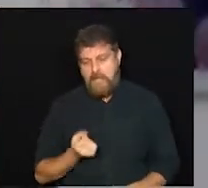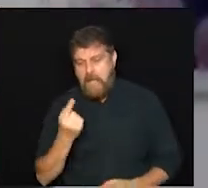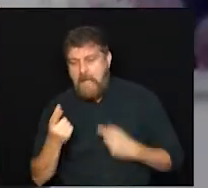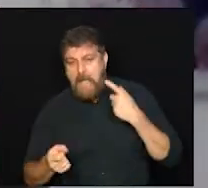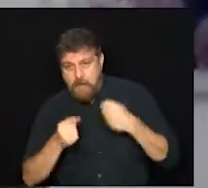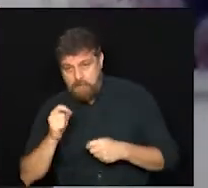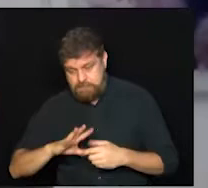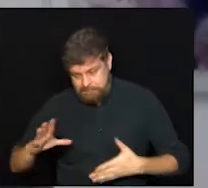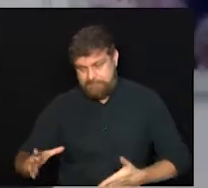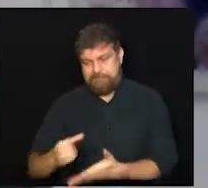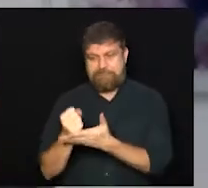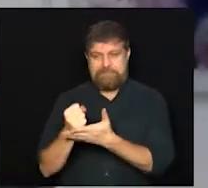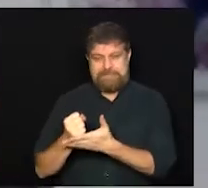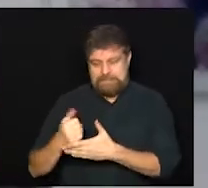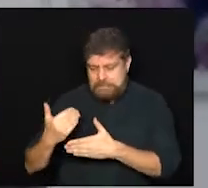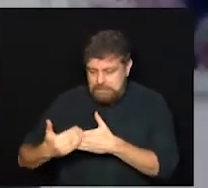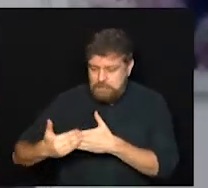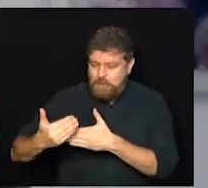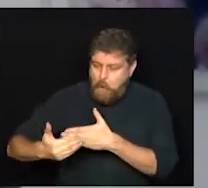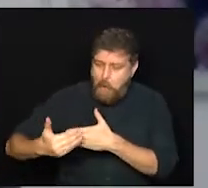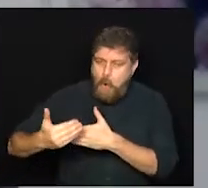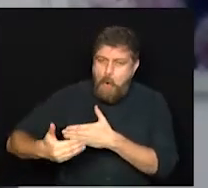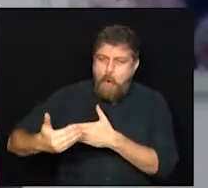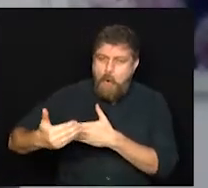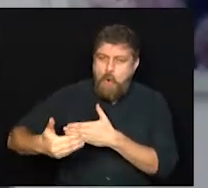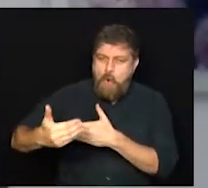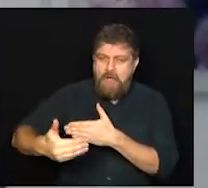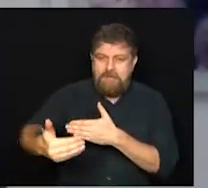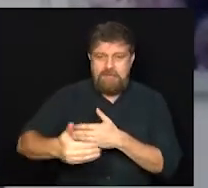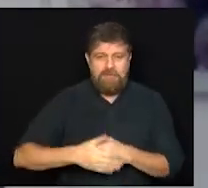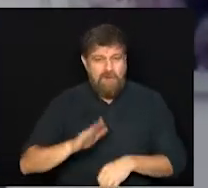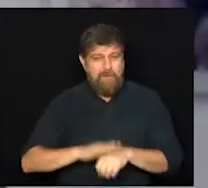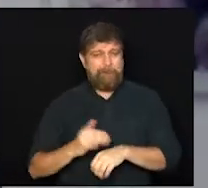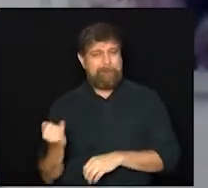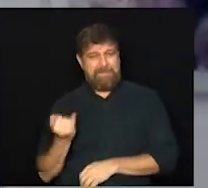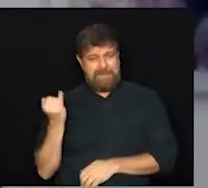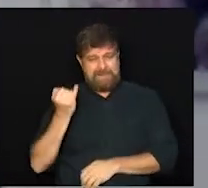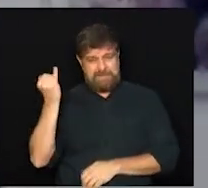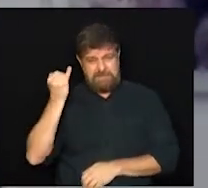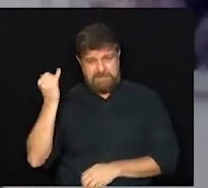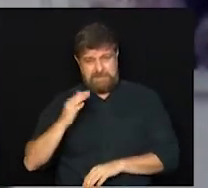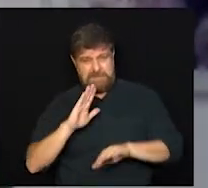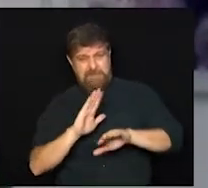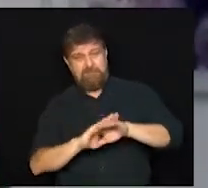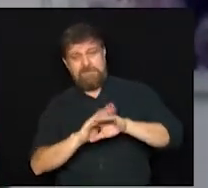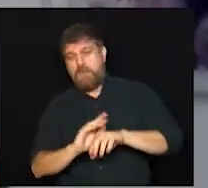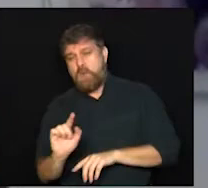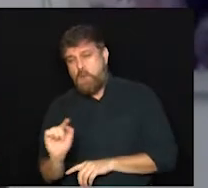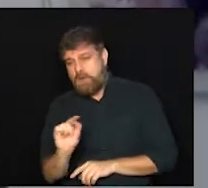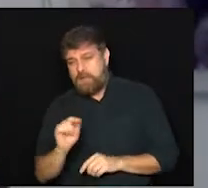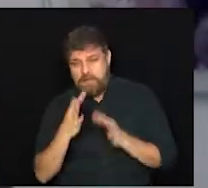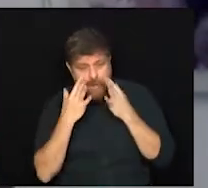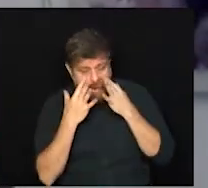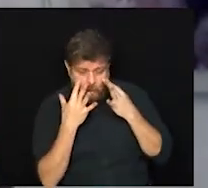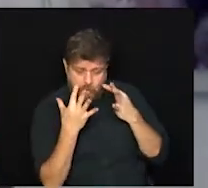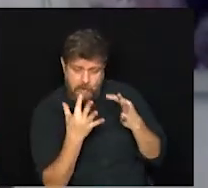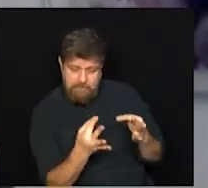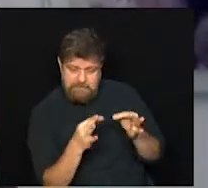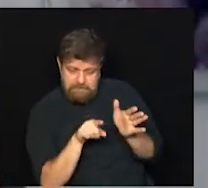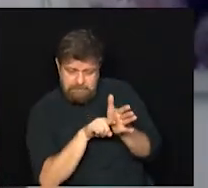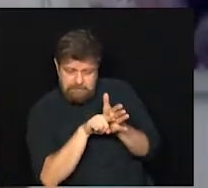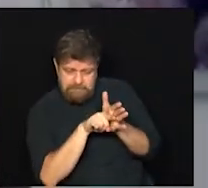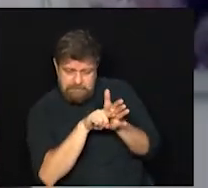tempo. Então, o mais importante vai ser fazer essa observação, esse